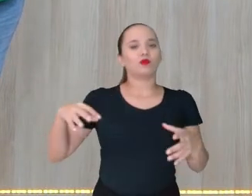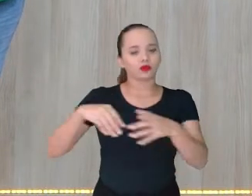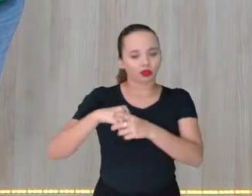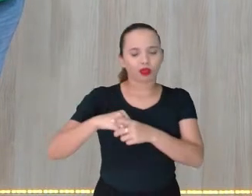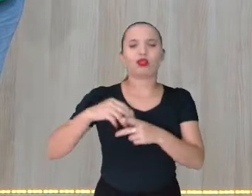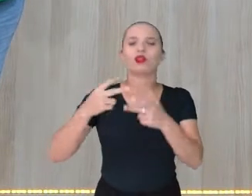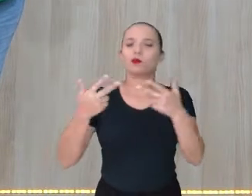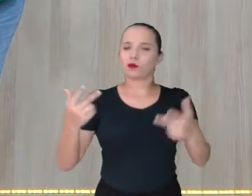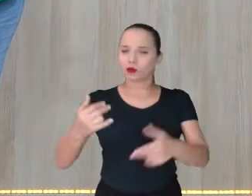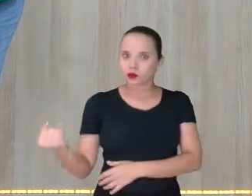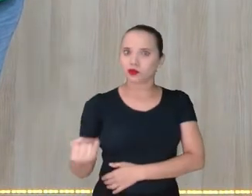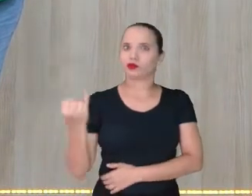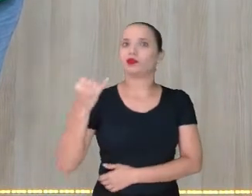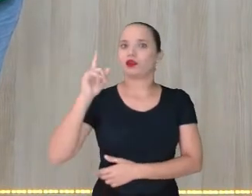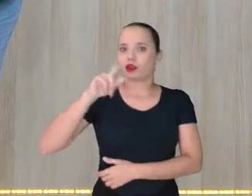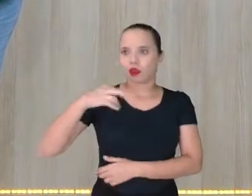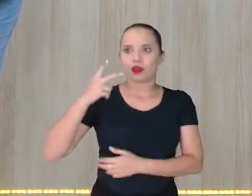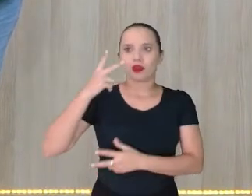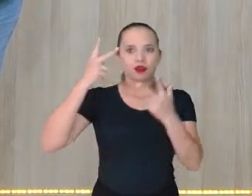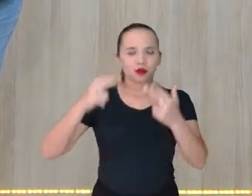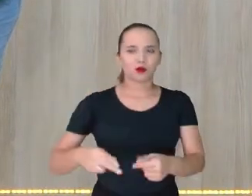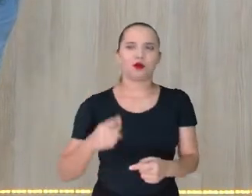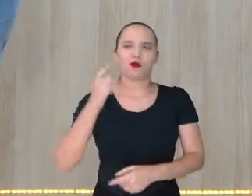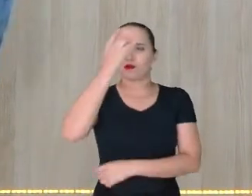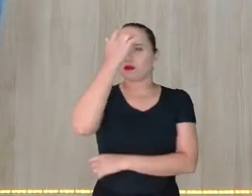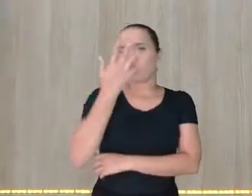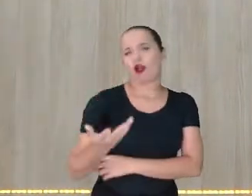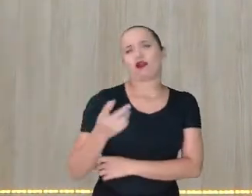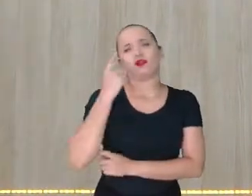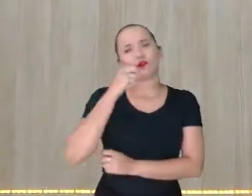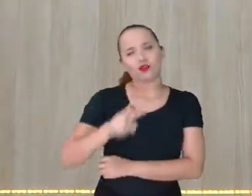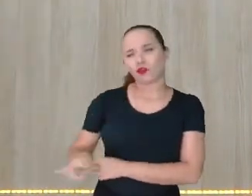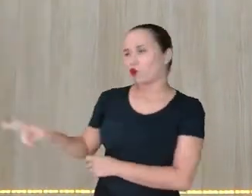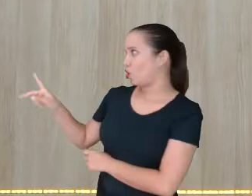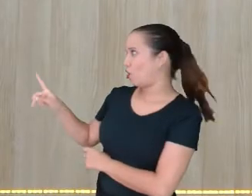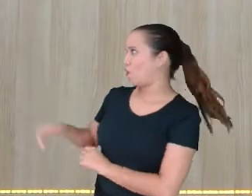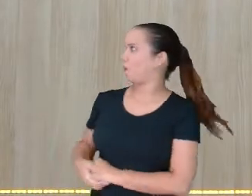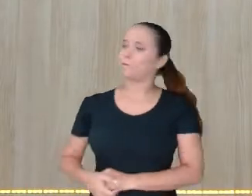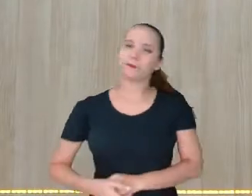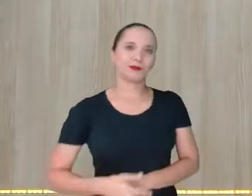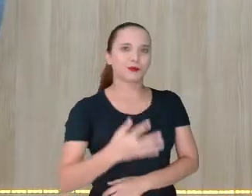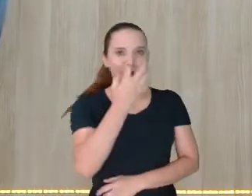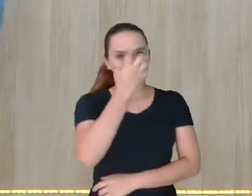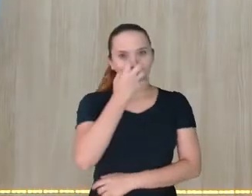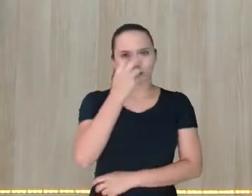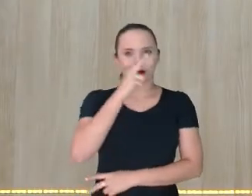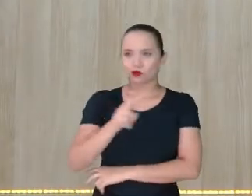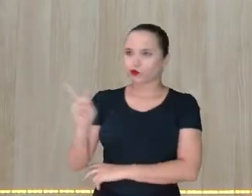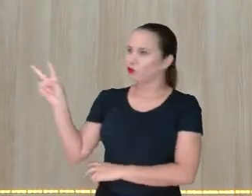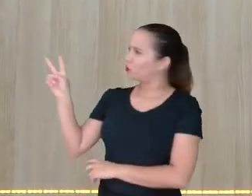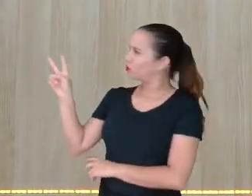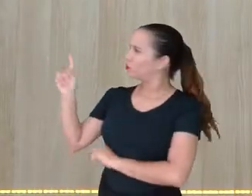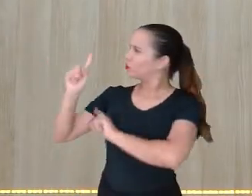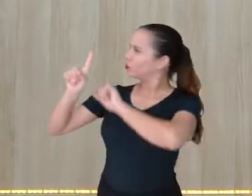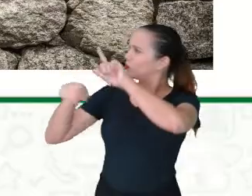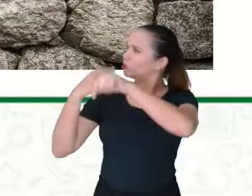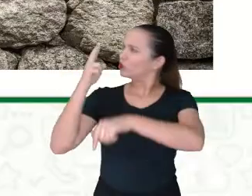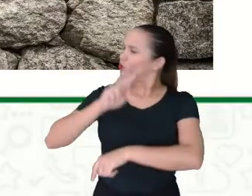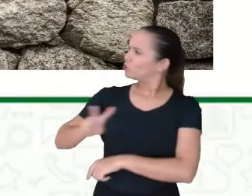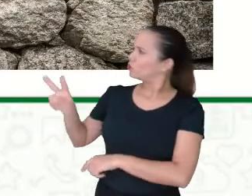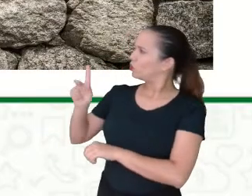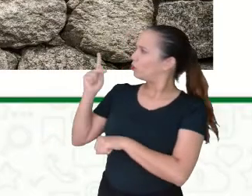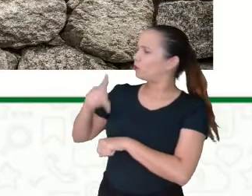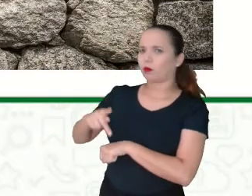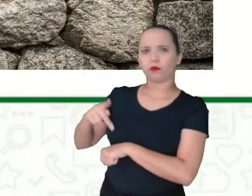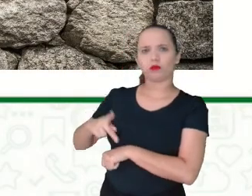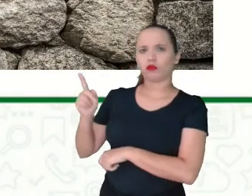sim. Porque é muito fácil a gente ver um cachorrinho como esse e olhar para essas pedras aqui,